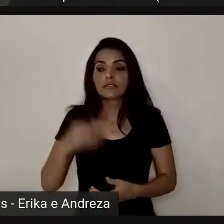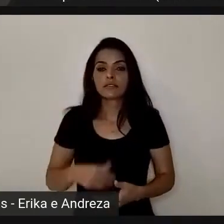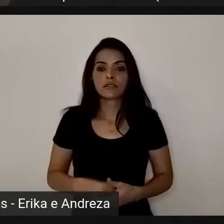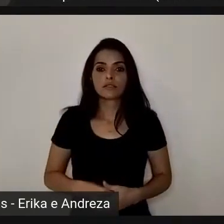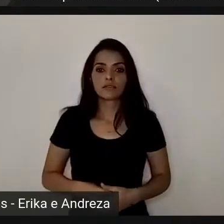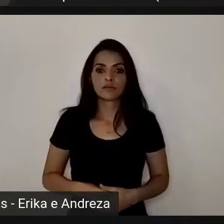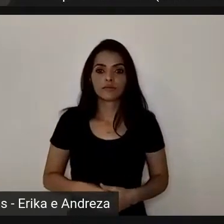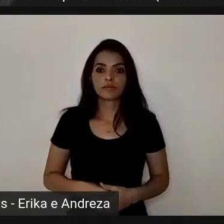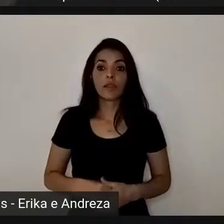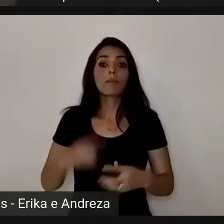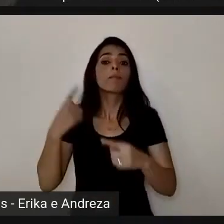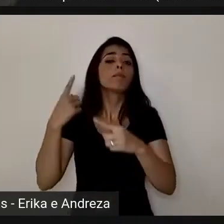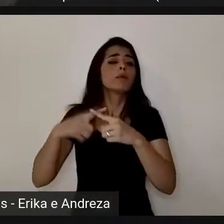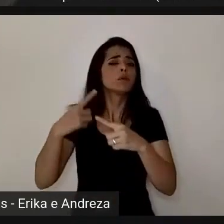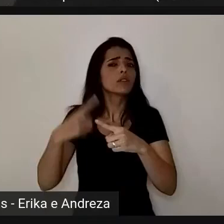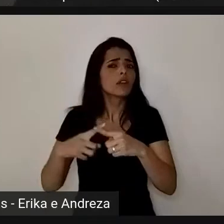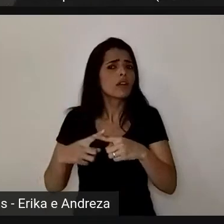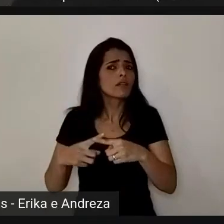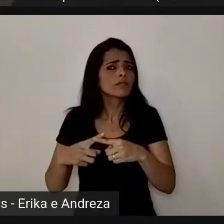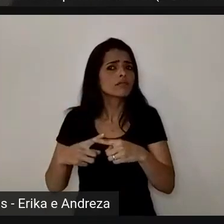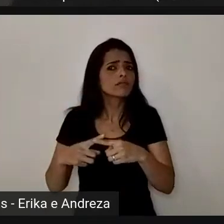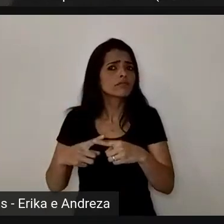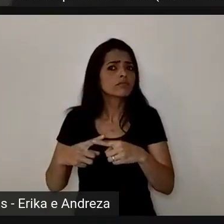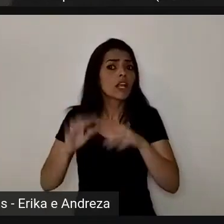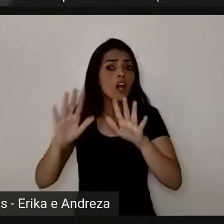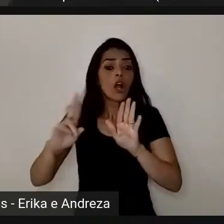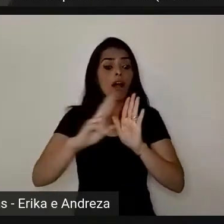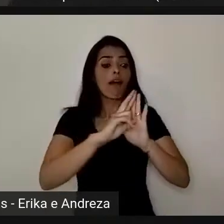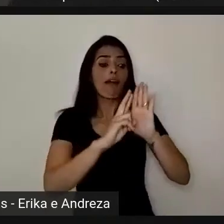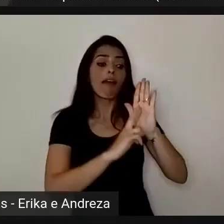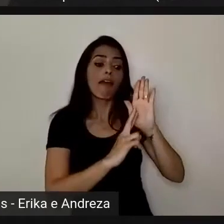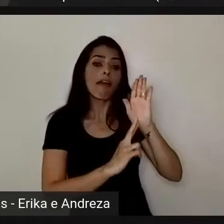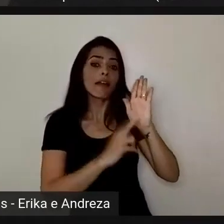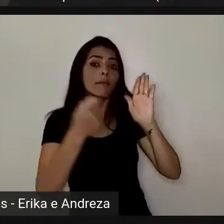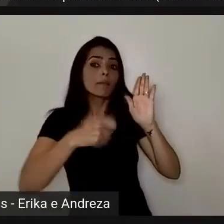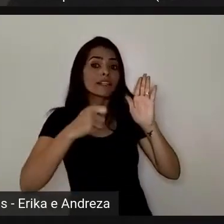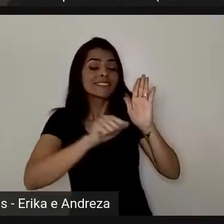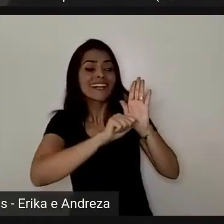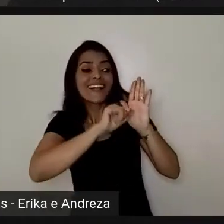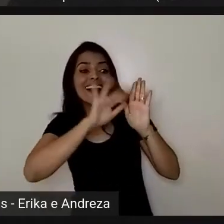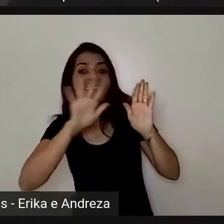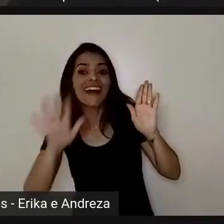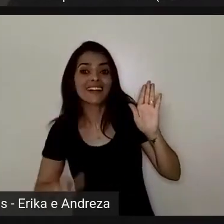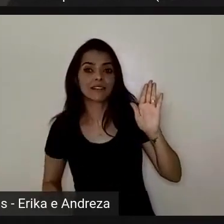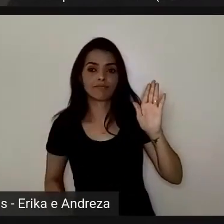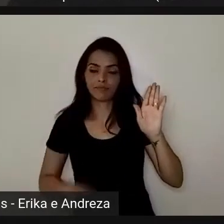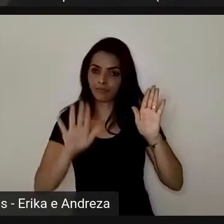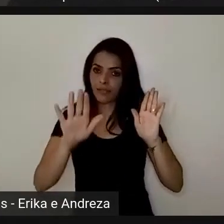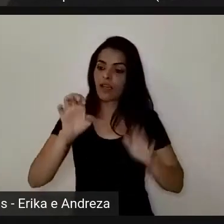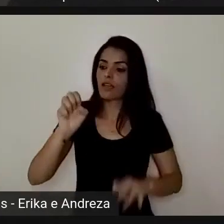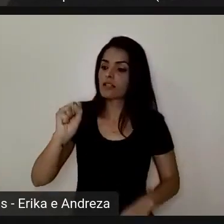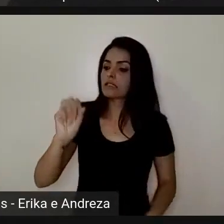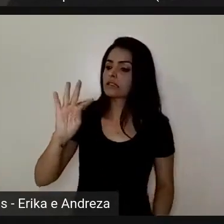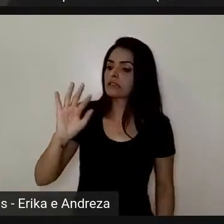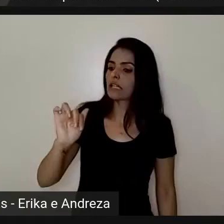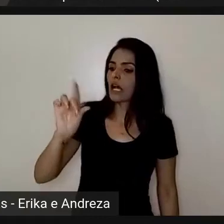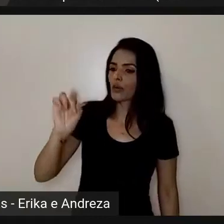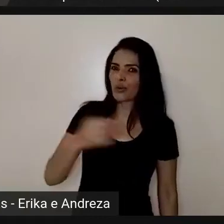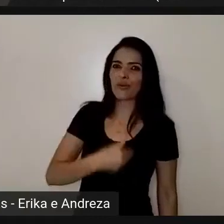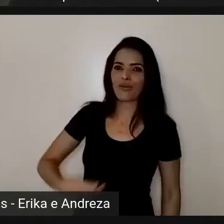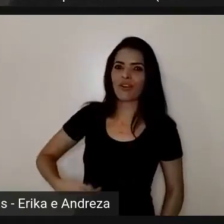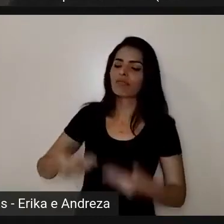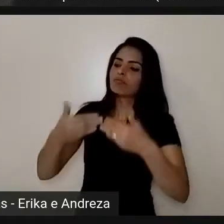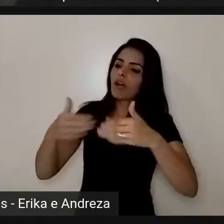Primeiro porque as regras têm que ser muito claras sobre isso, porque senão o Estado abre 20 vagas,